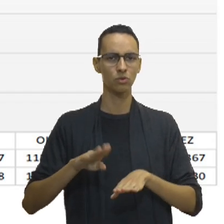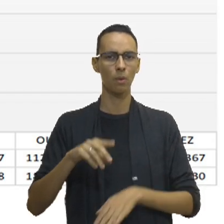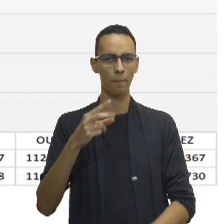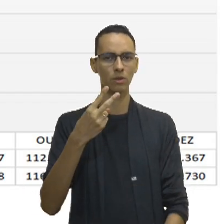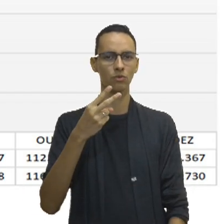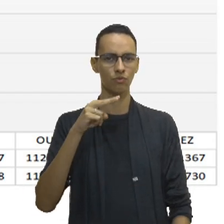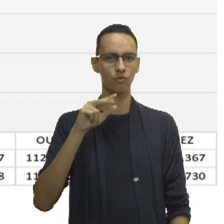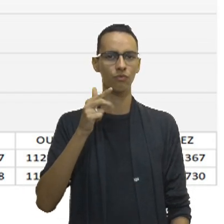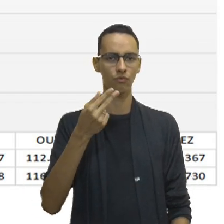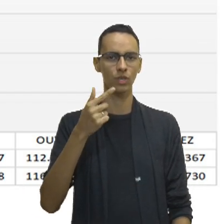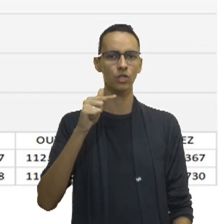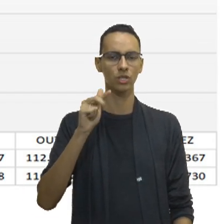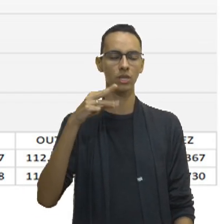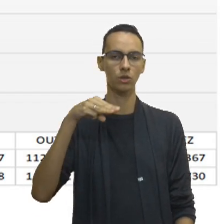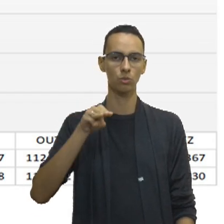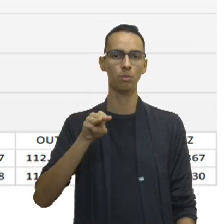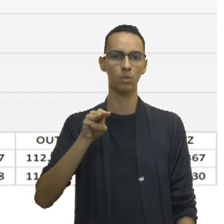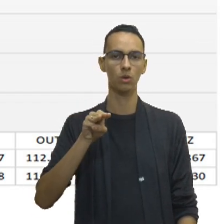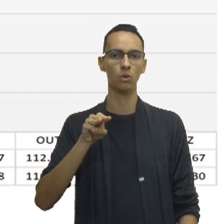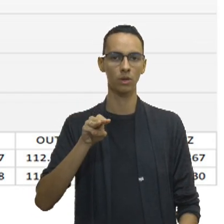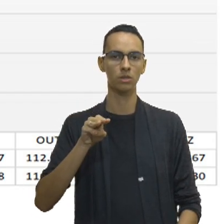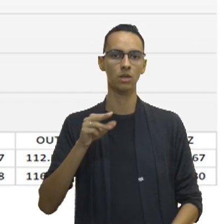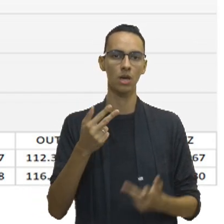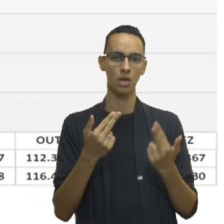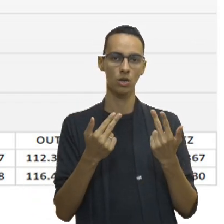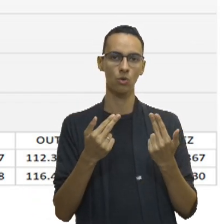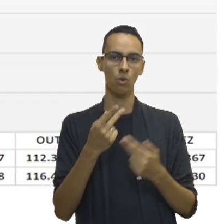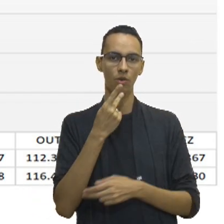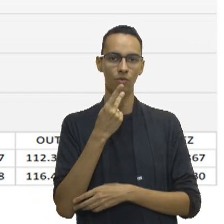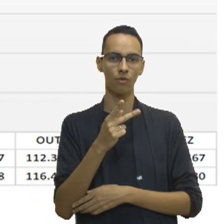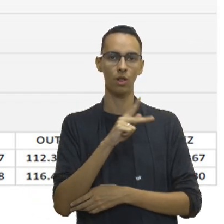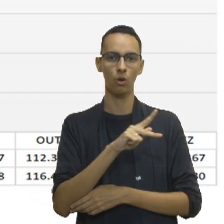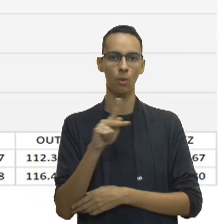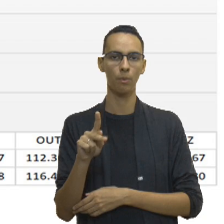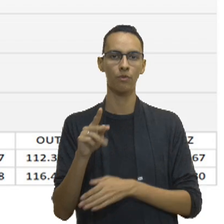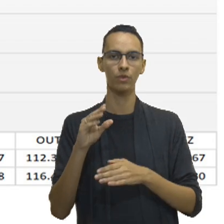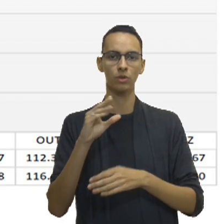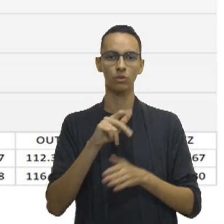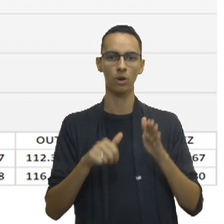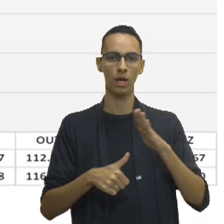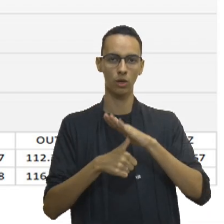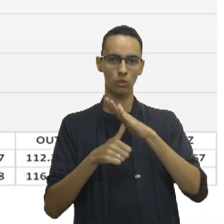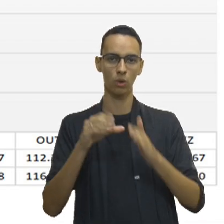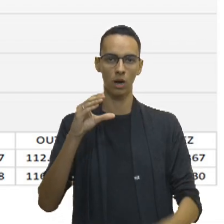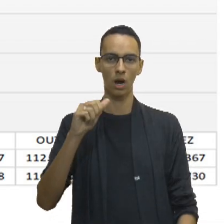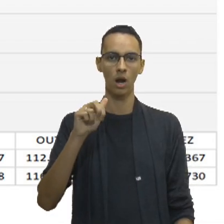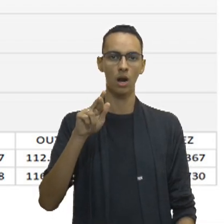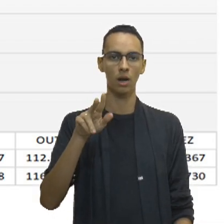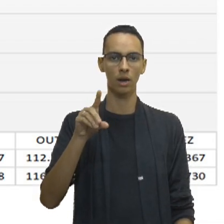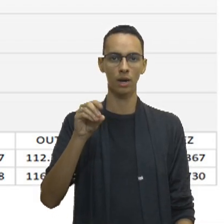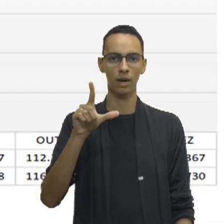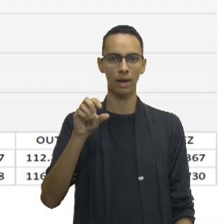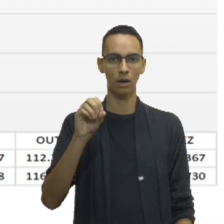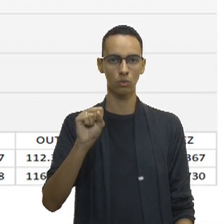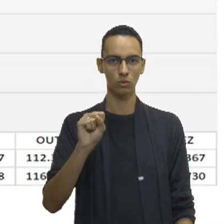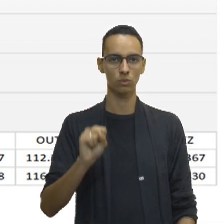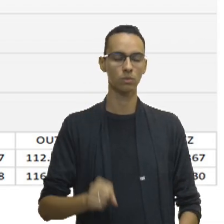milhões, como bem colocou o professor Carlos também no seu pronunciamento. Pode passar, por